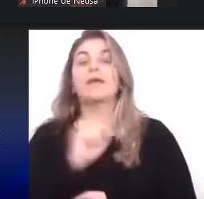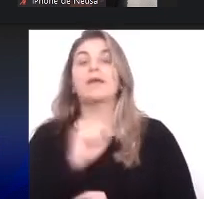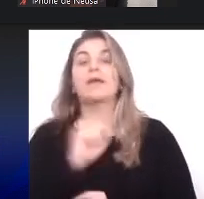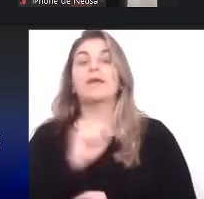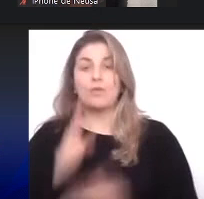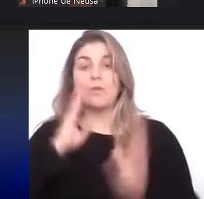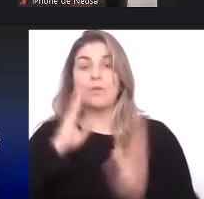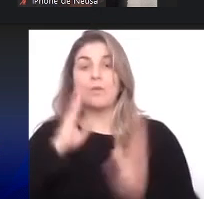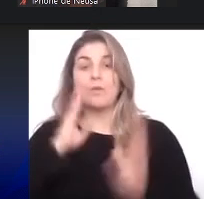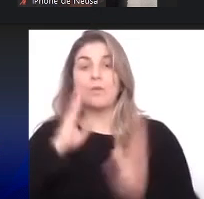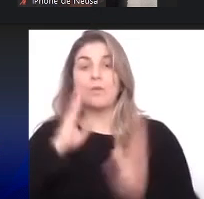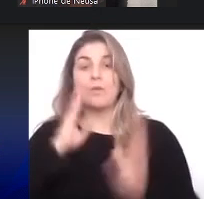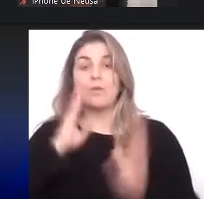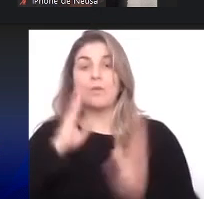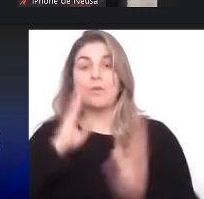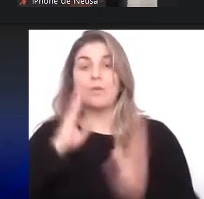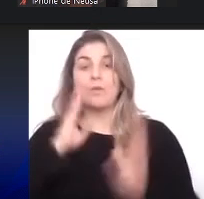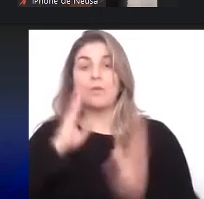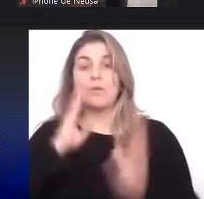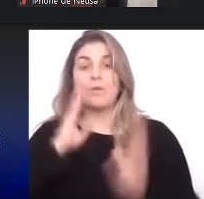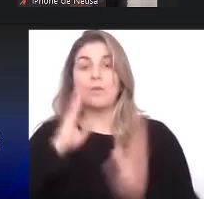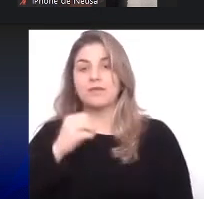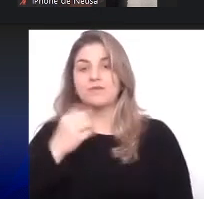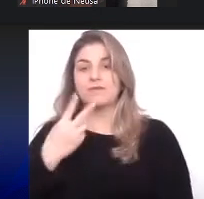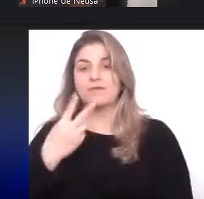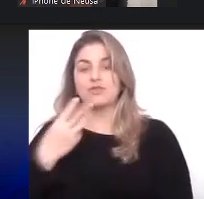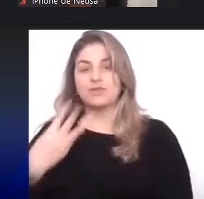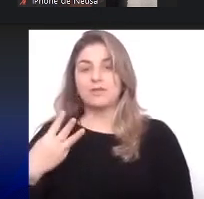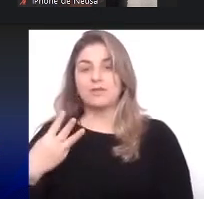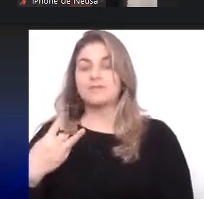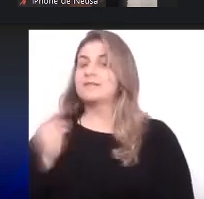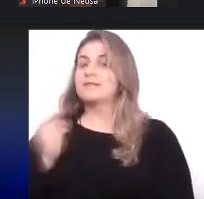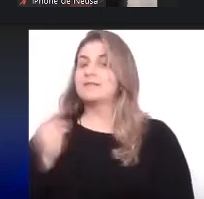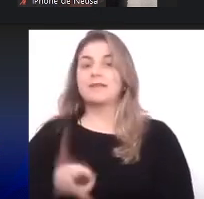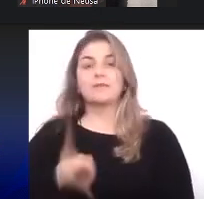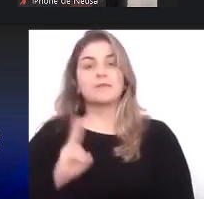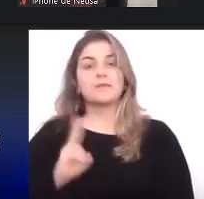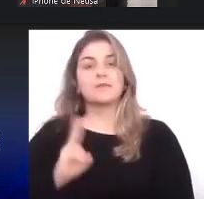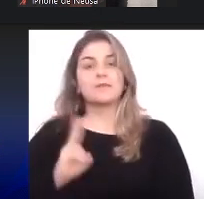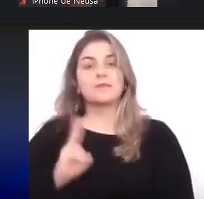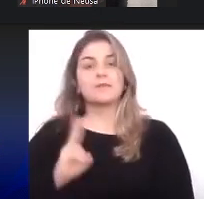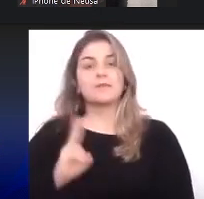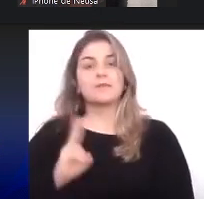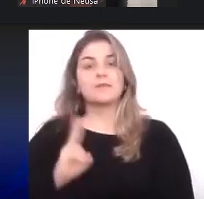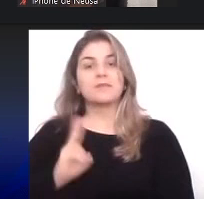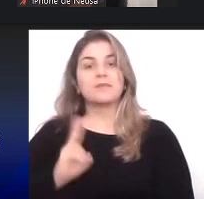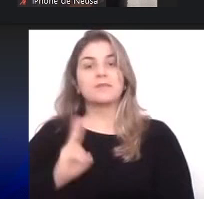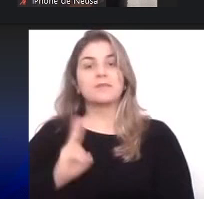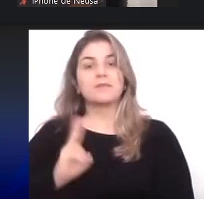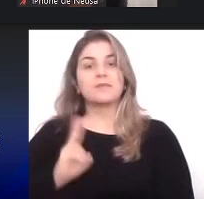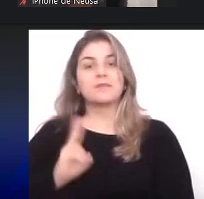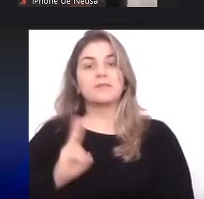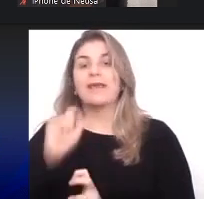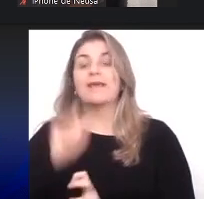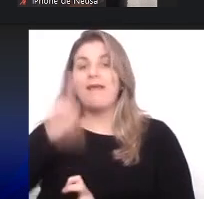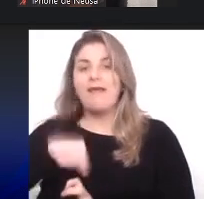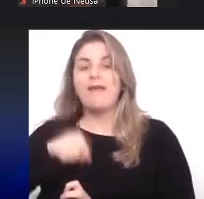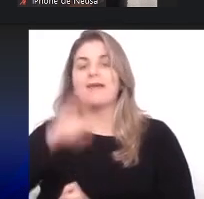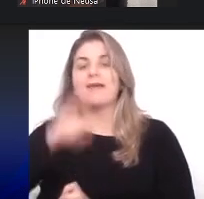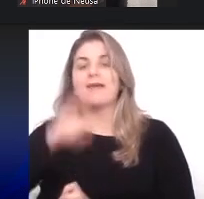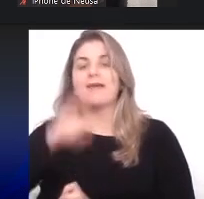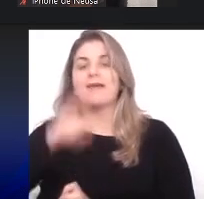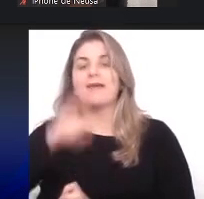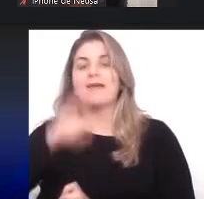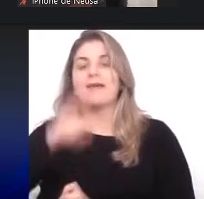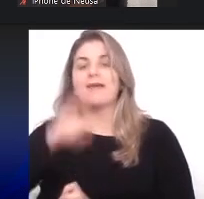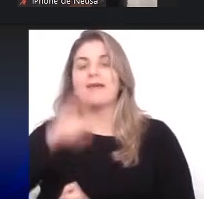1823 eram voltados justamente sobre a seguinte pergunta: quem será cidadão brasileiro?